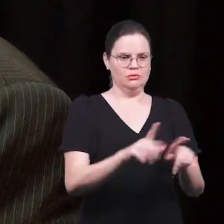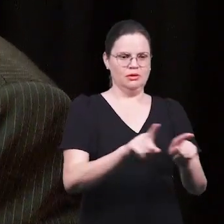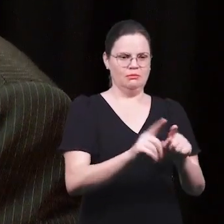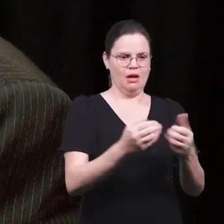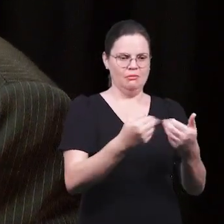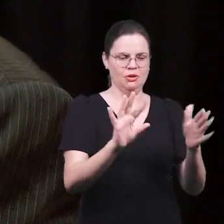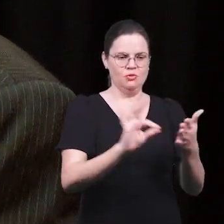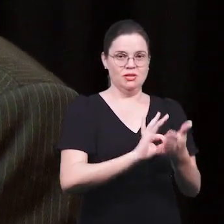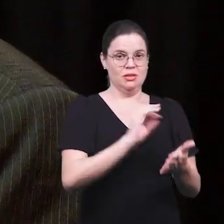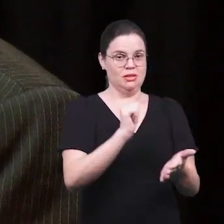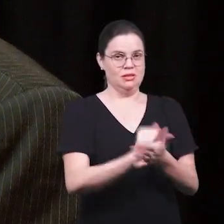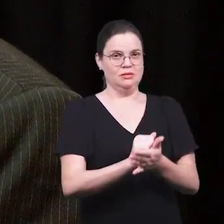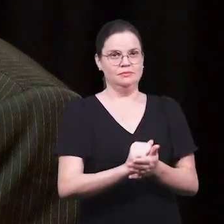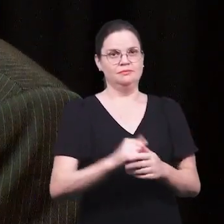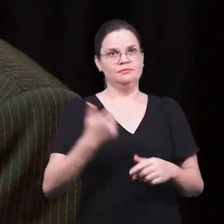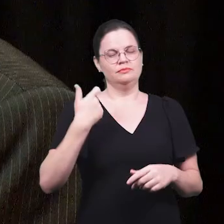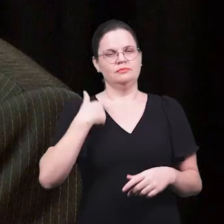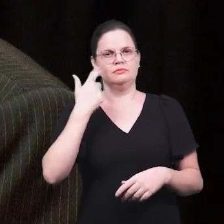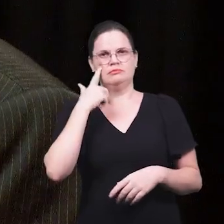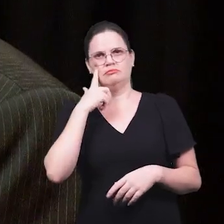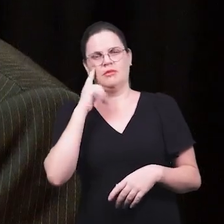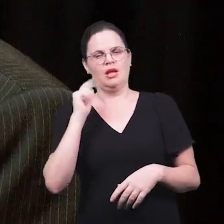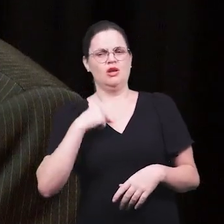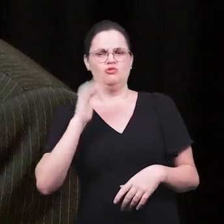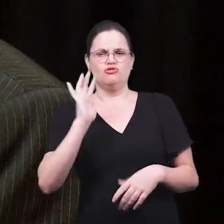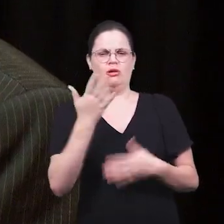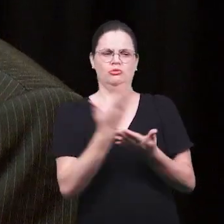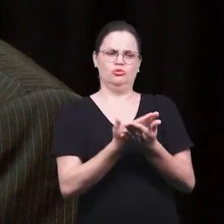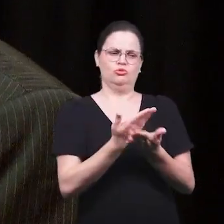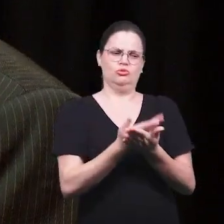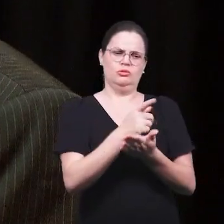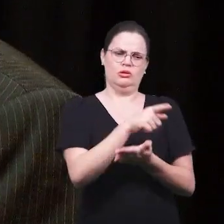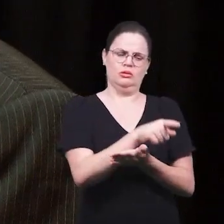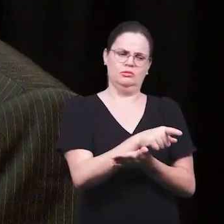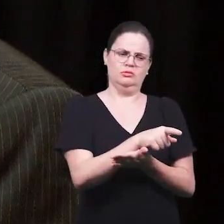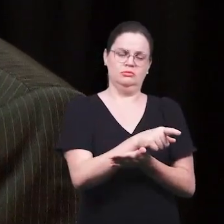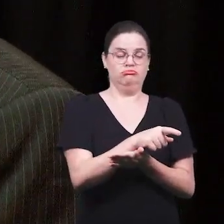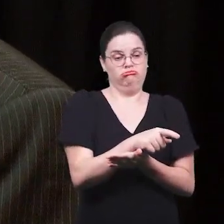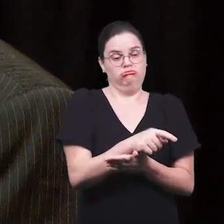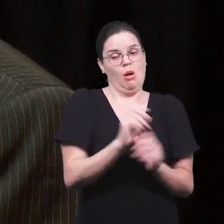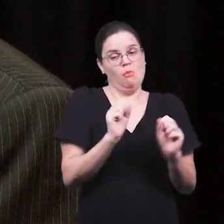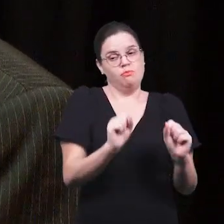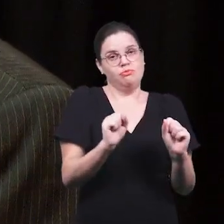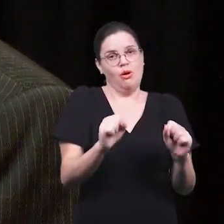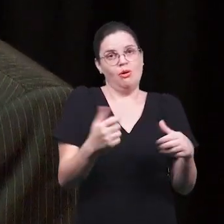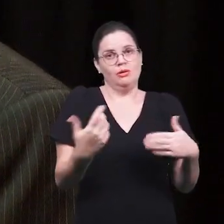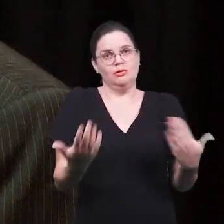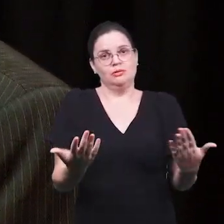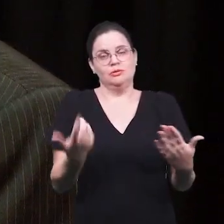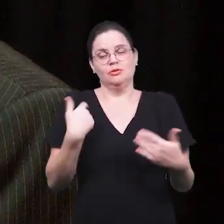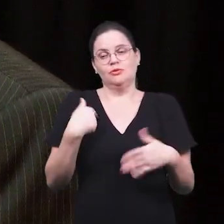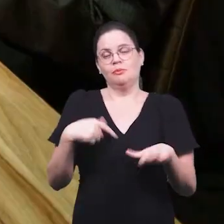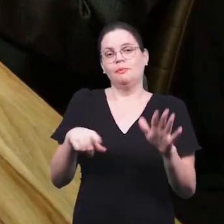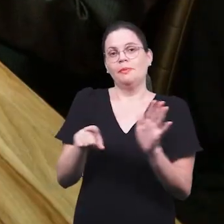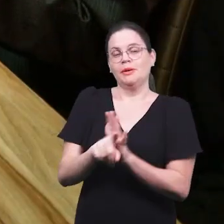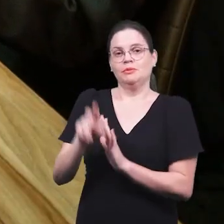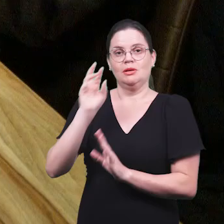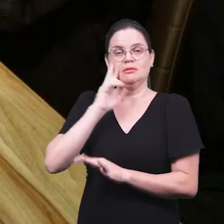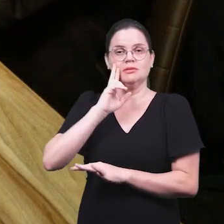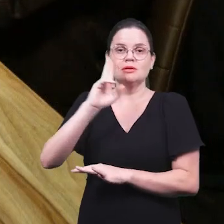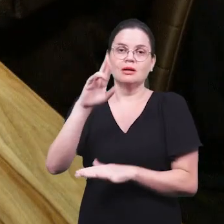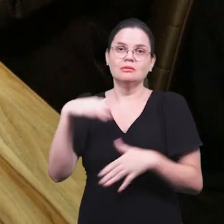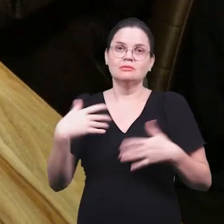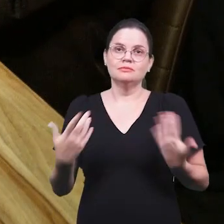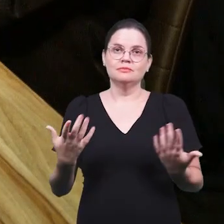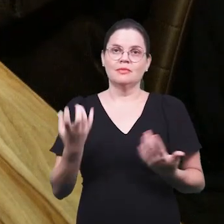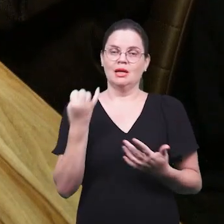e a prova, abre a inscrição para o concurso do Senado. Eu imaginava assim, bom... Estou estudando já. Já estou estudando, concurso